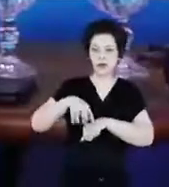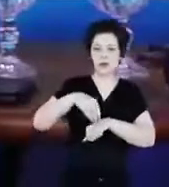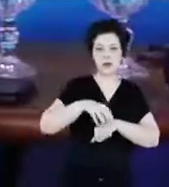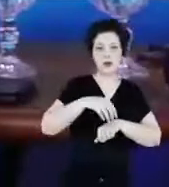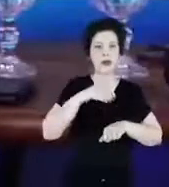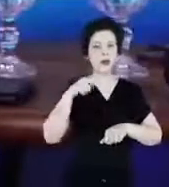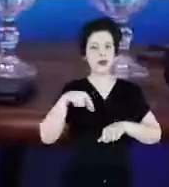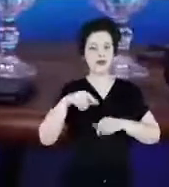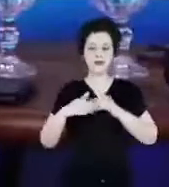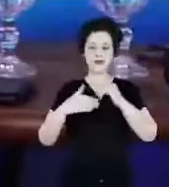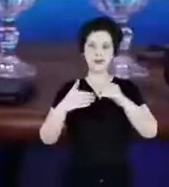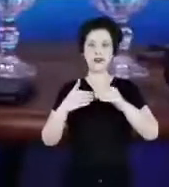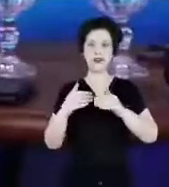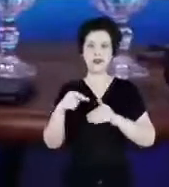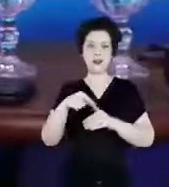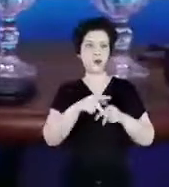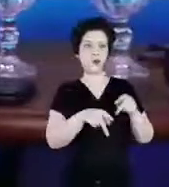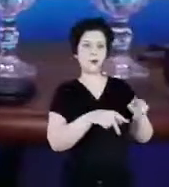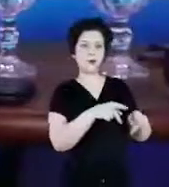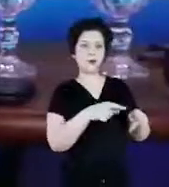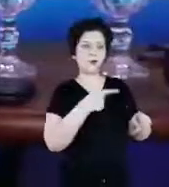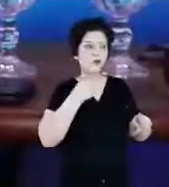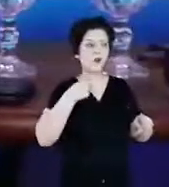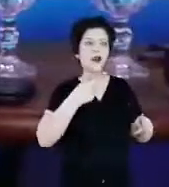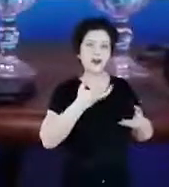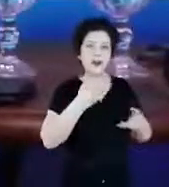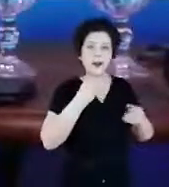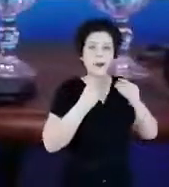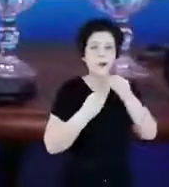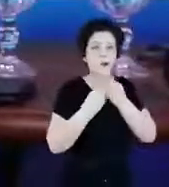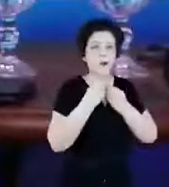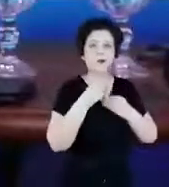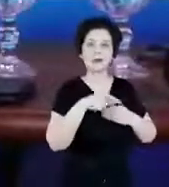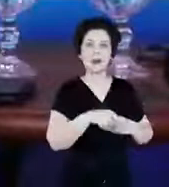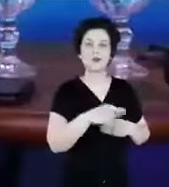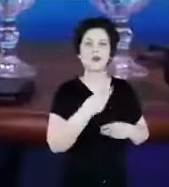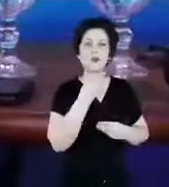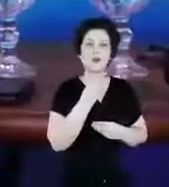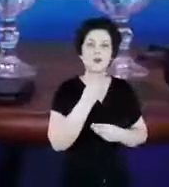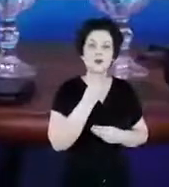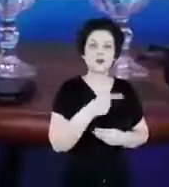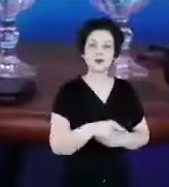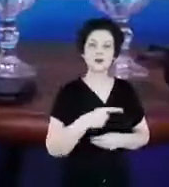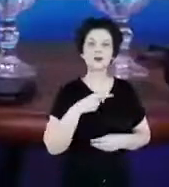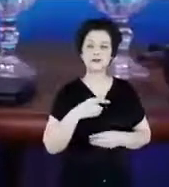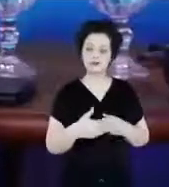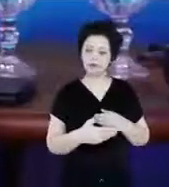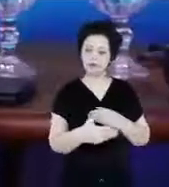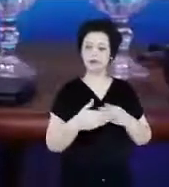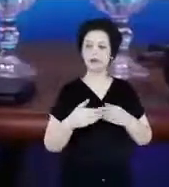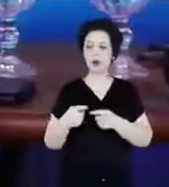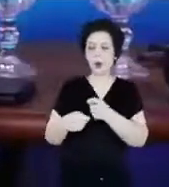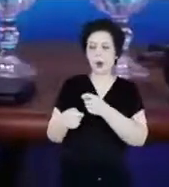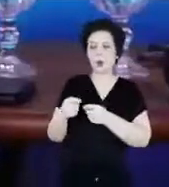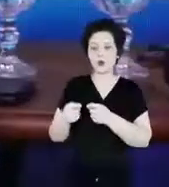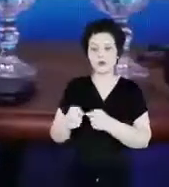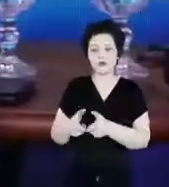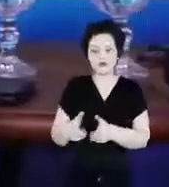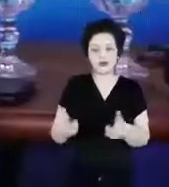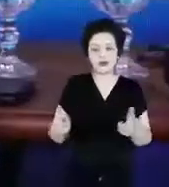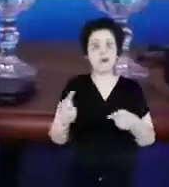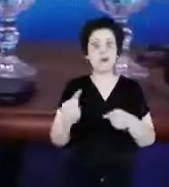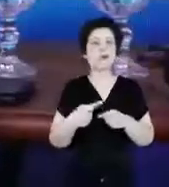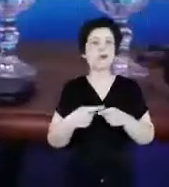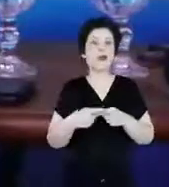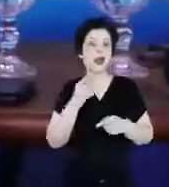com a população tão ávida por oportunidade que pode advir, inclusive, nesse crescimento econômico a partir da geração de